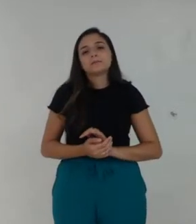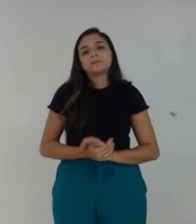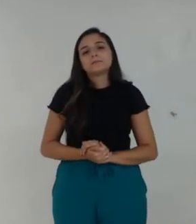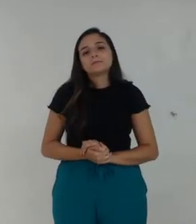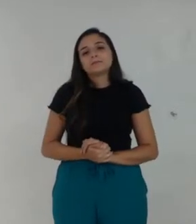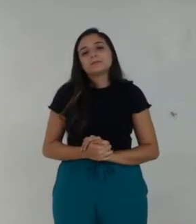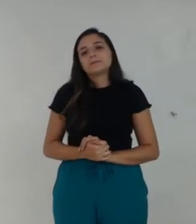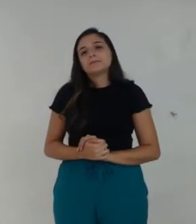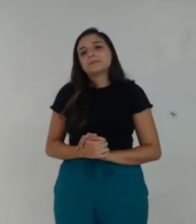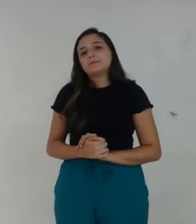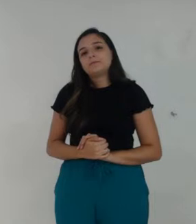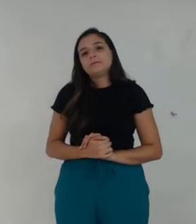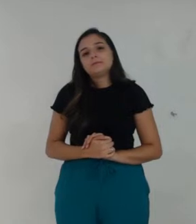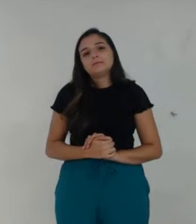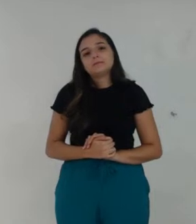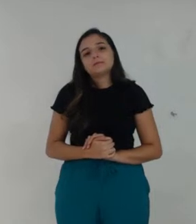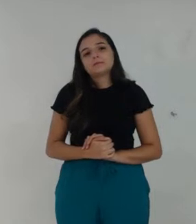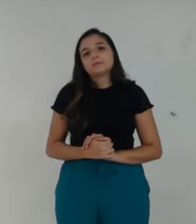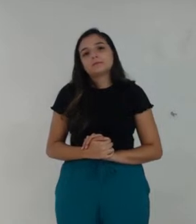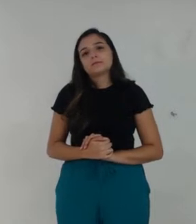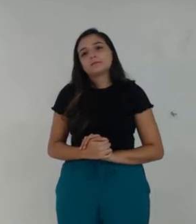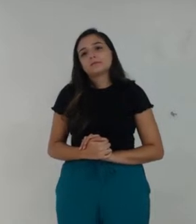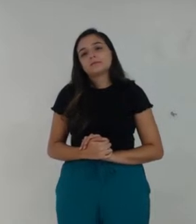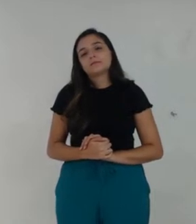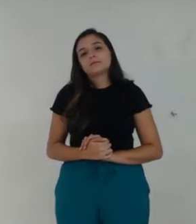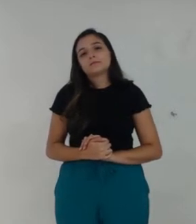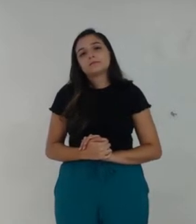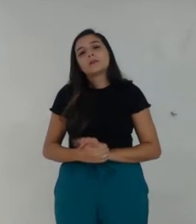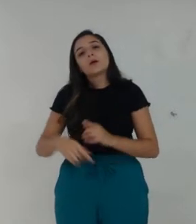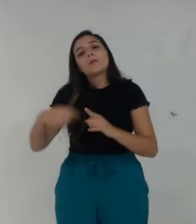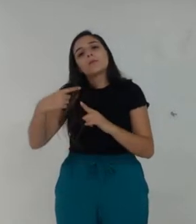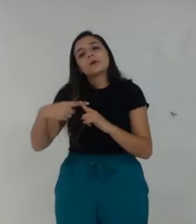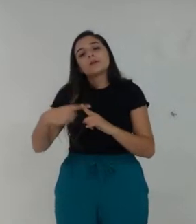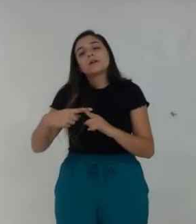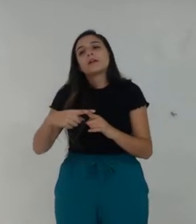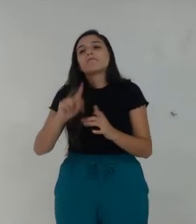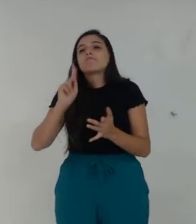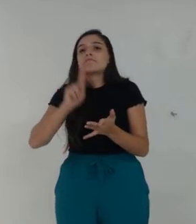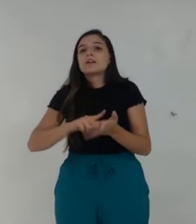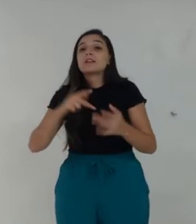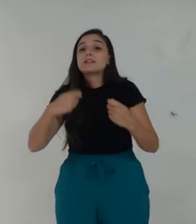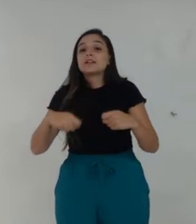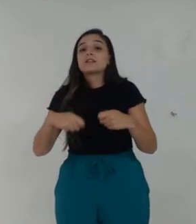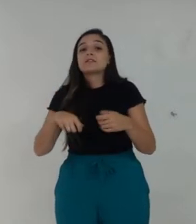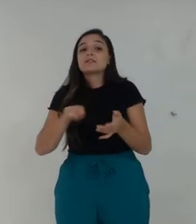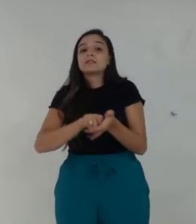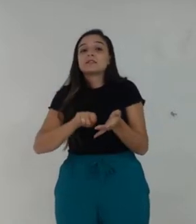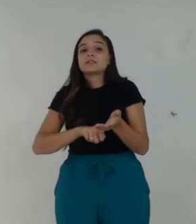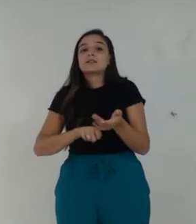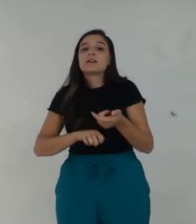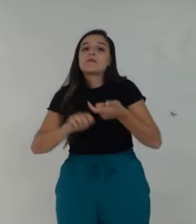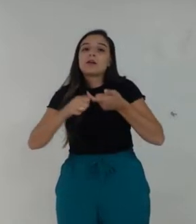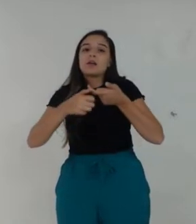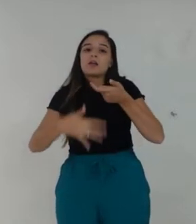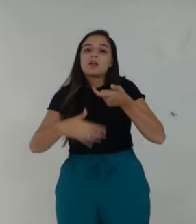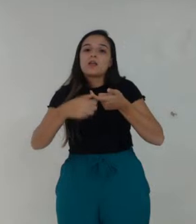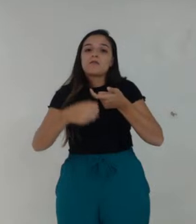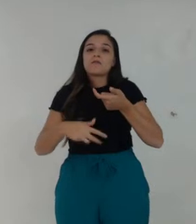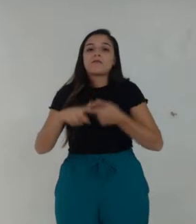a necessidade de escrever verbetes, que é um verbete enciclopédico, é um gênero textual específico,